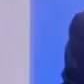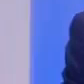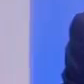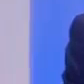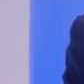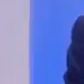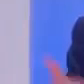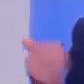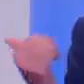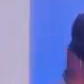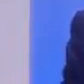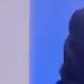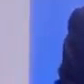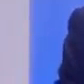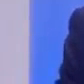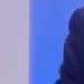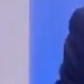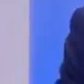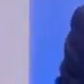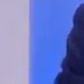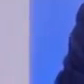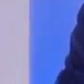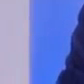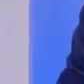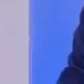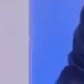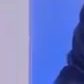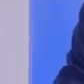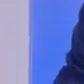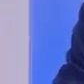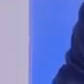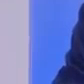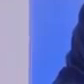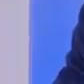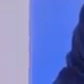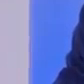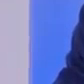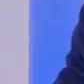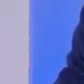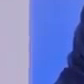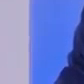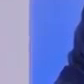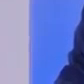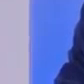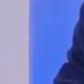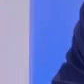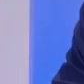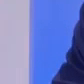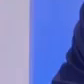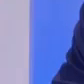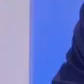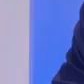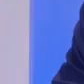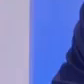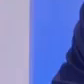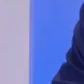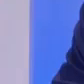todos, eu quero dizer que vou agora a Itaquera ver Corinthians e Flamengo. Boa noite.